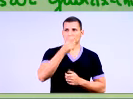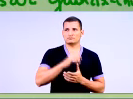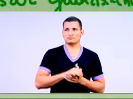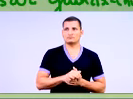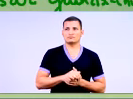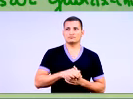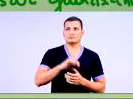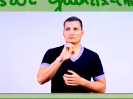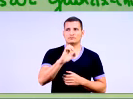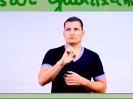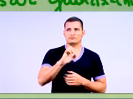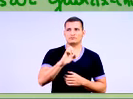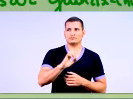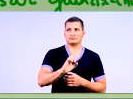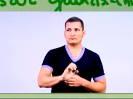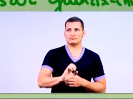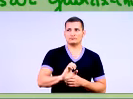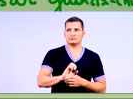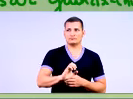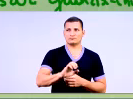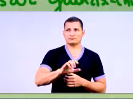Else.